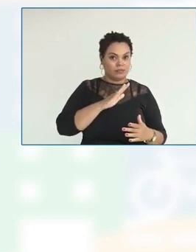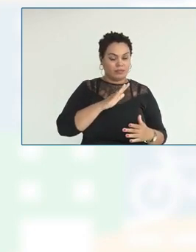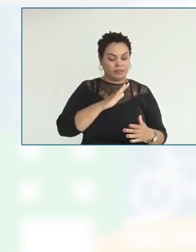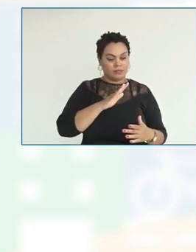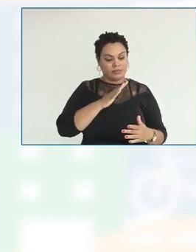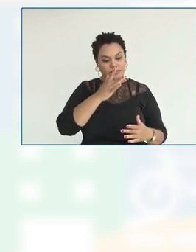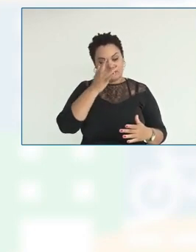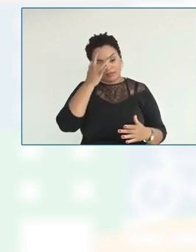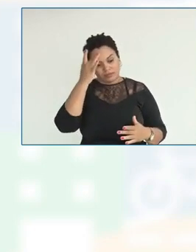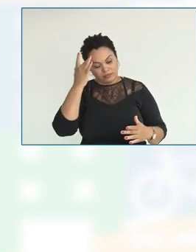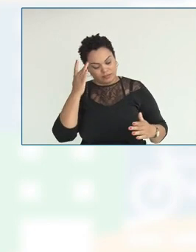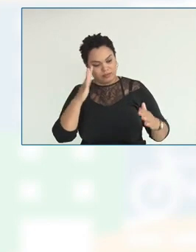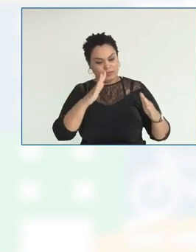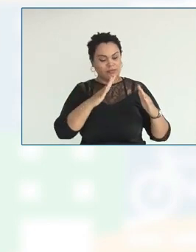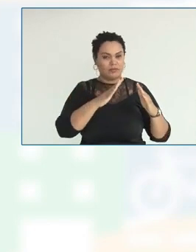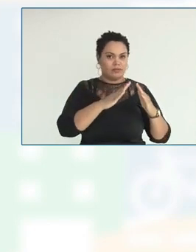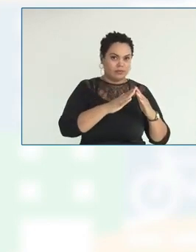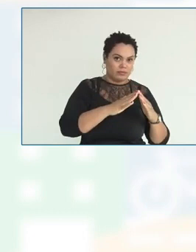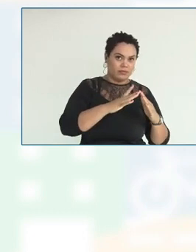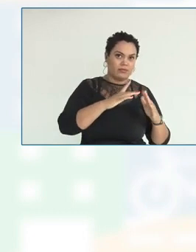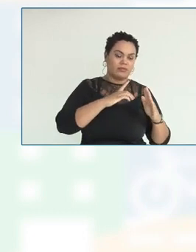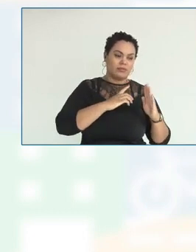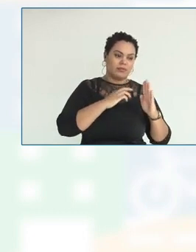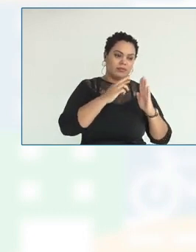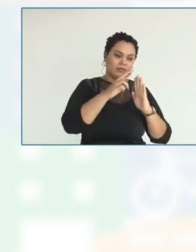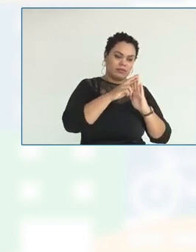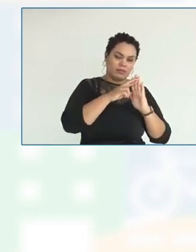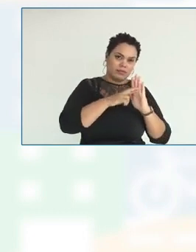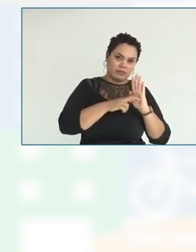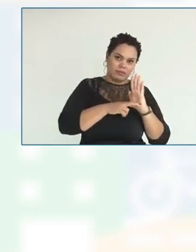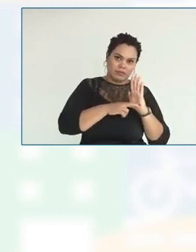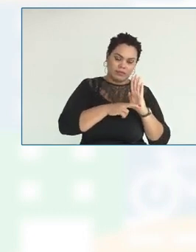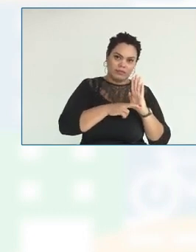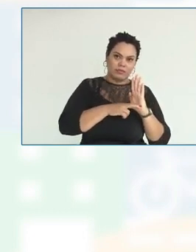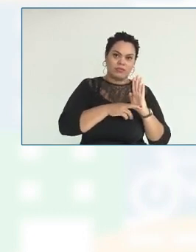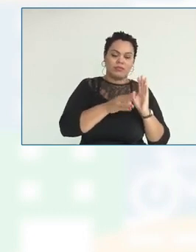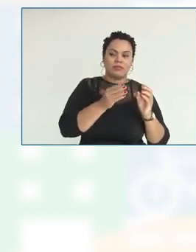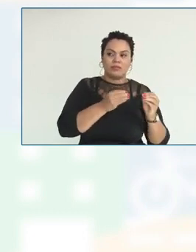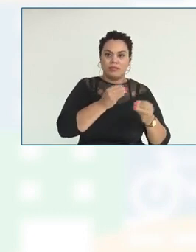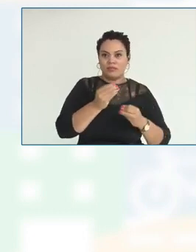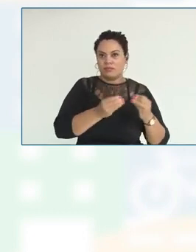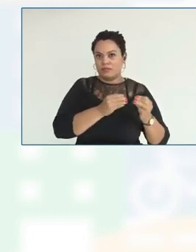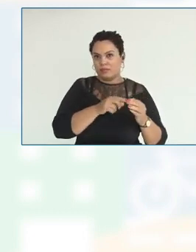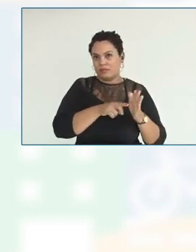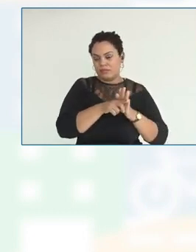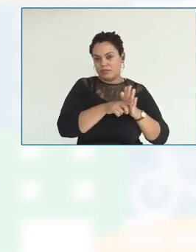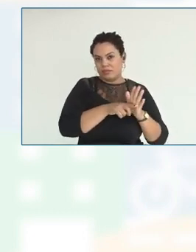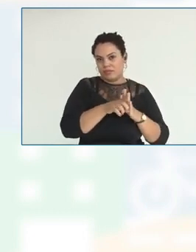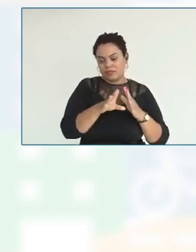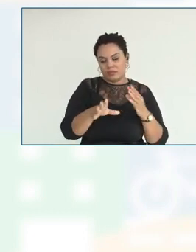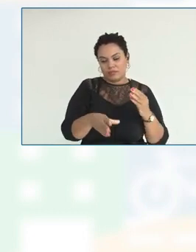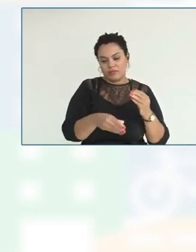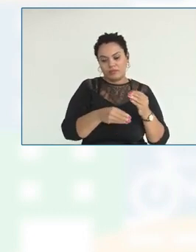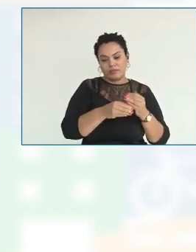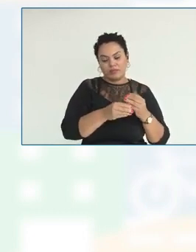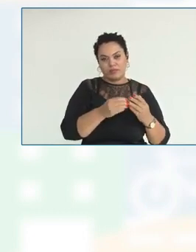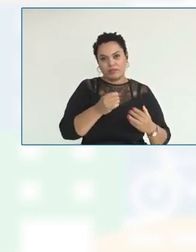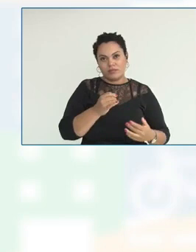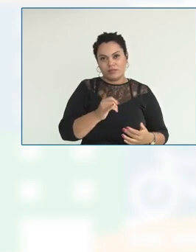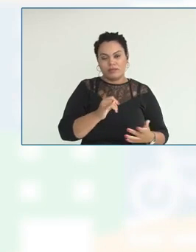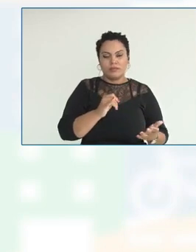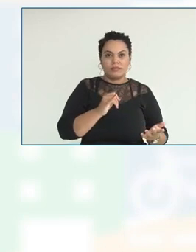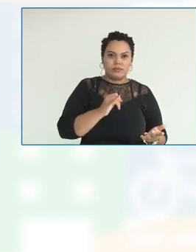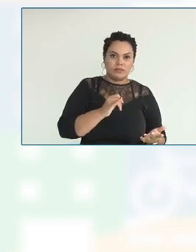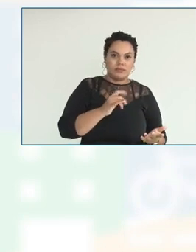programa desenvolveu um roteiro chamado Roteiro Auxiliar de Investigação Epidemiológica Complementar de Casos Suspeitos de Intoxicação.